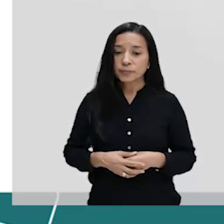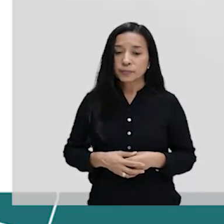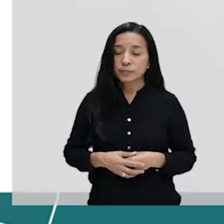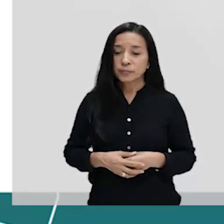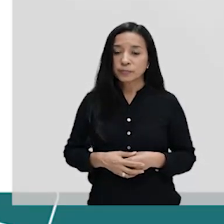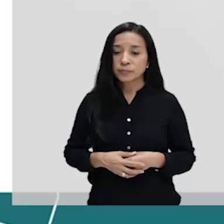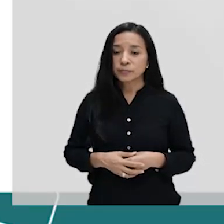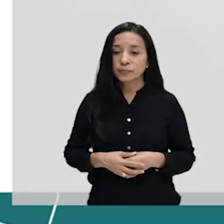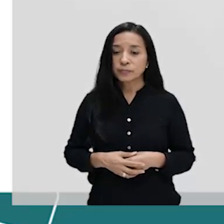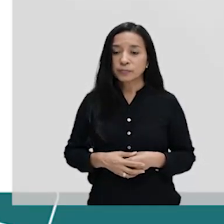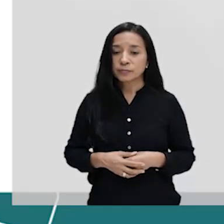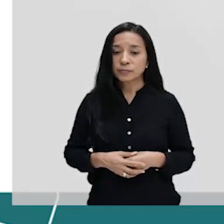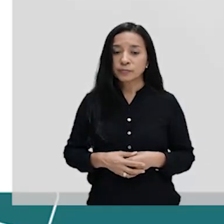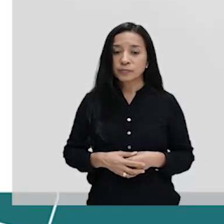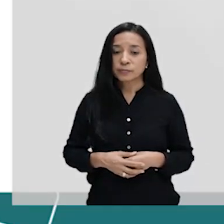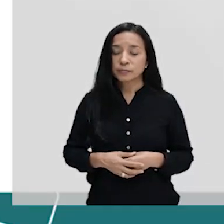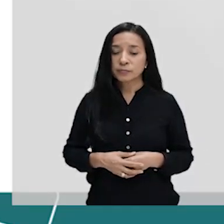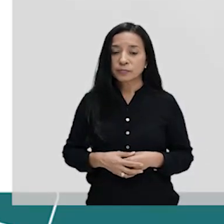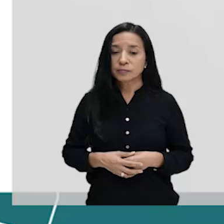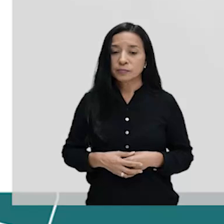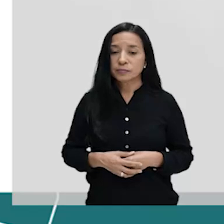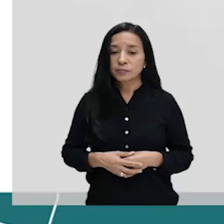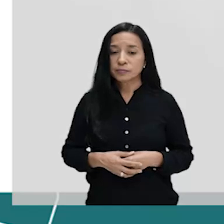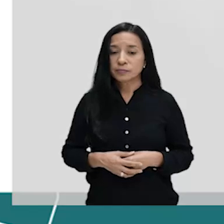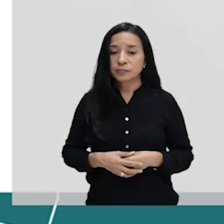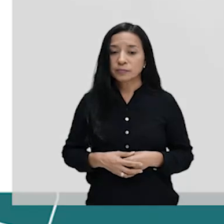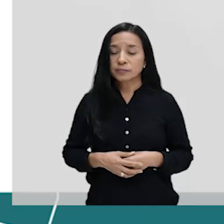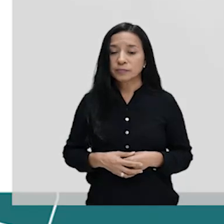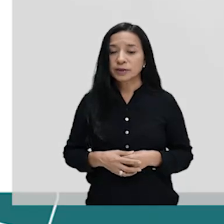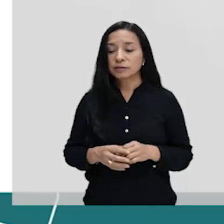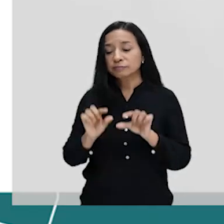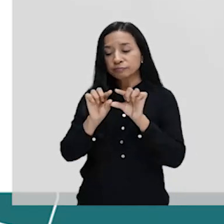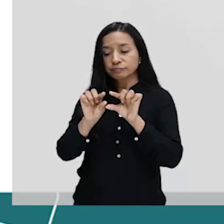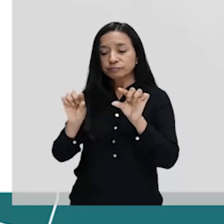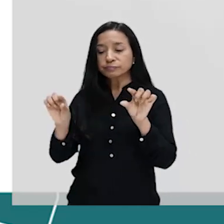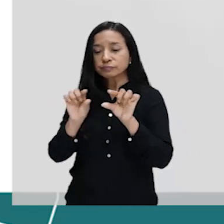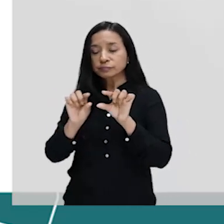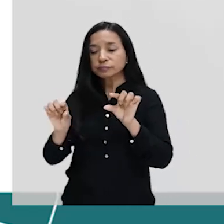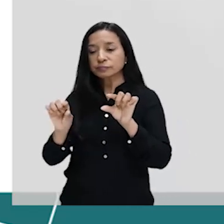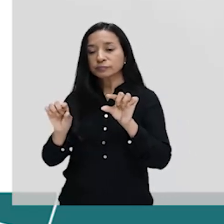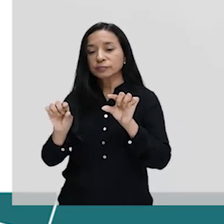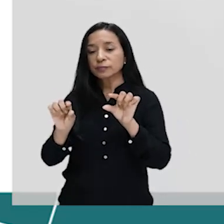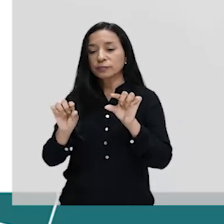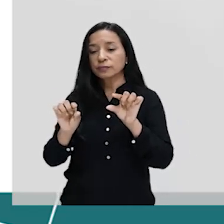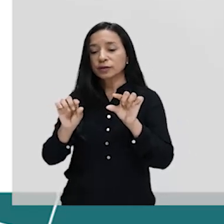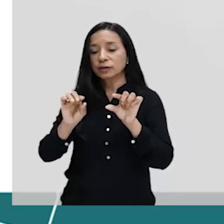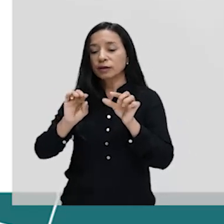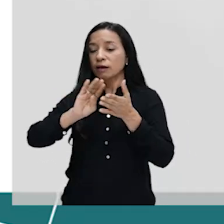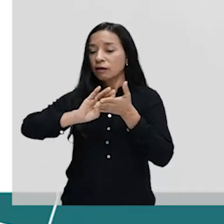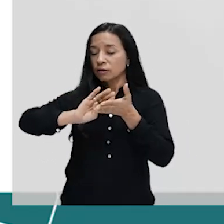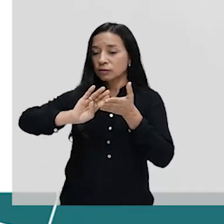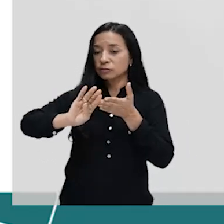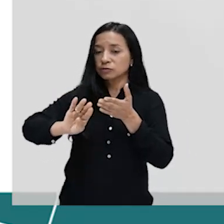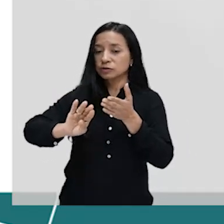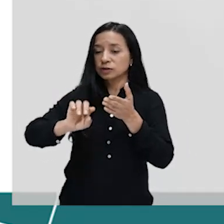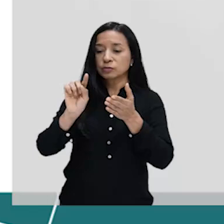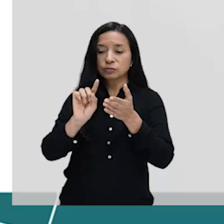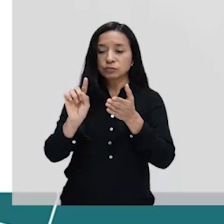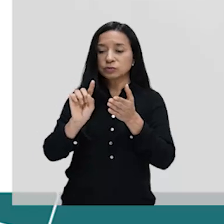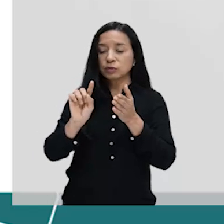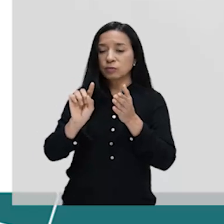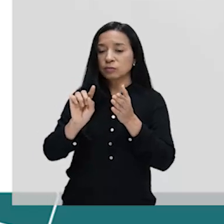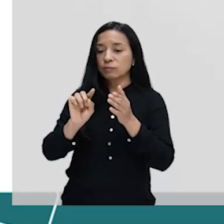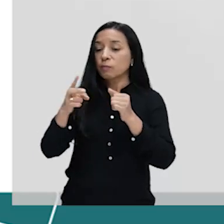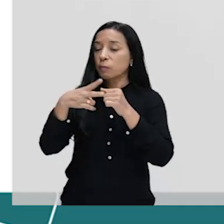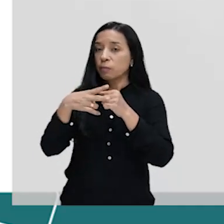dá a indicação das pessoas a que se refere, né? Mesmo eu tirando, não colocando na frase, por conta